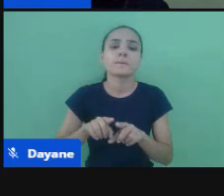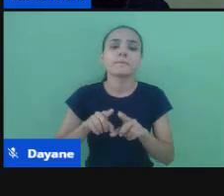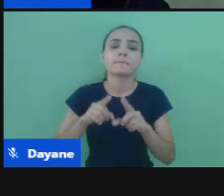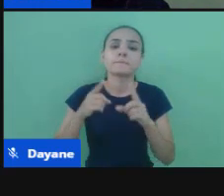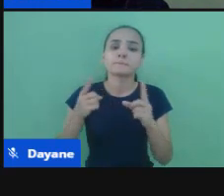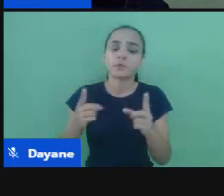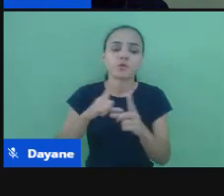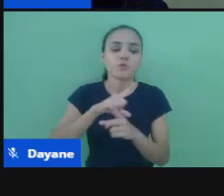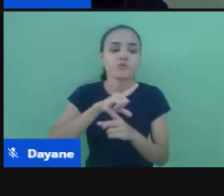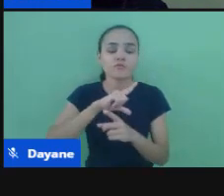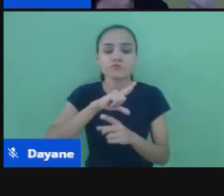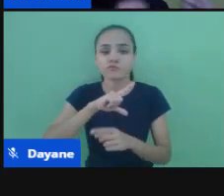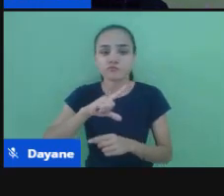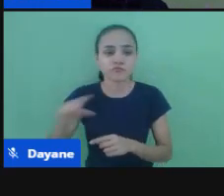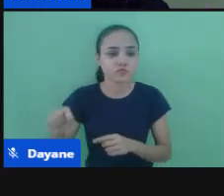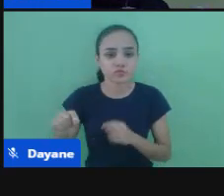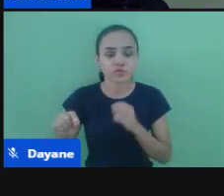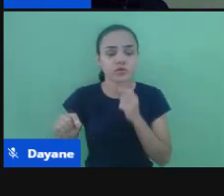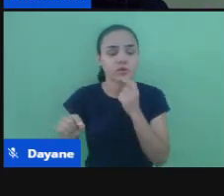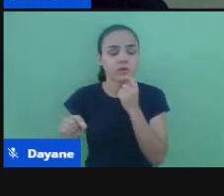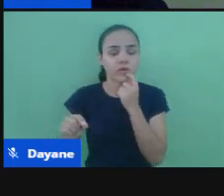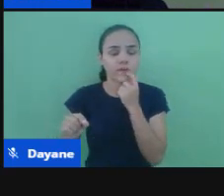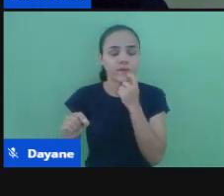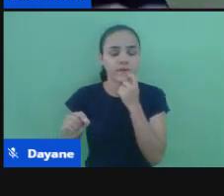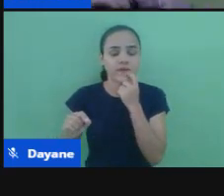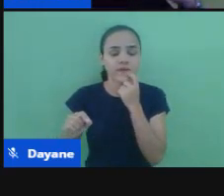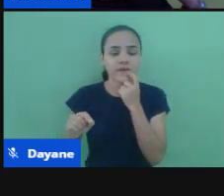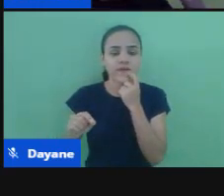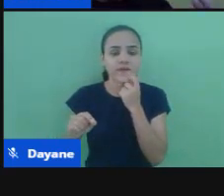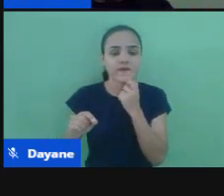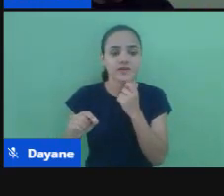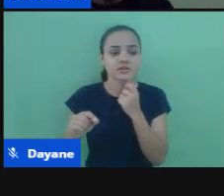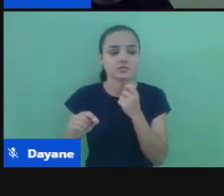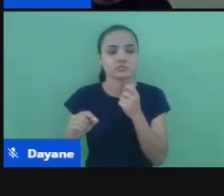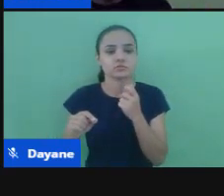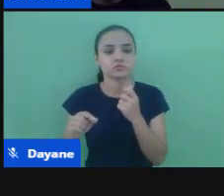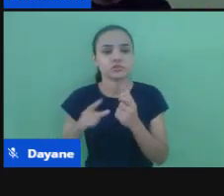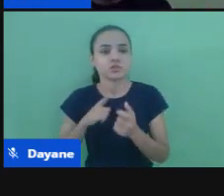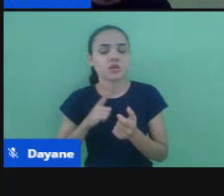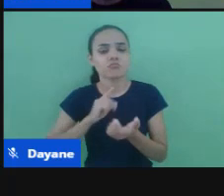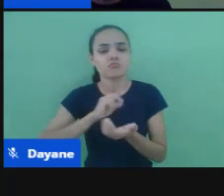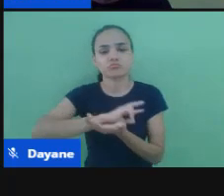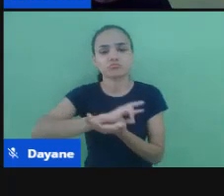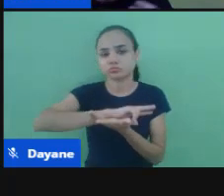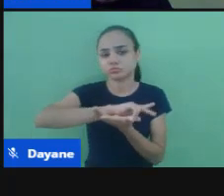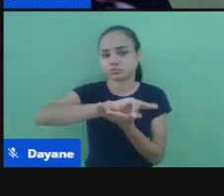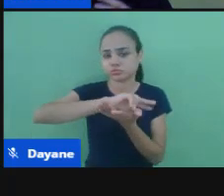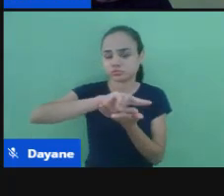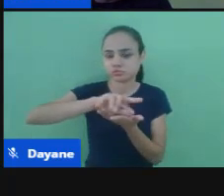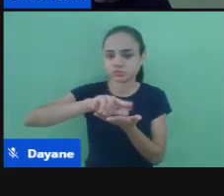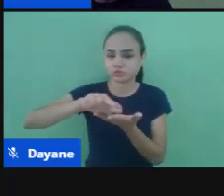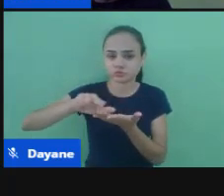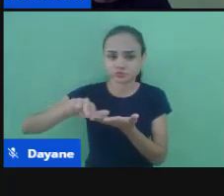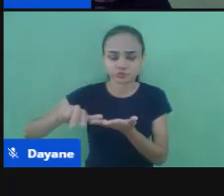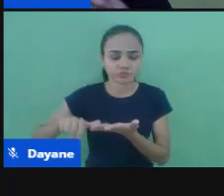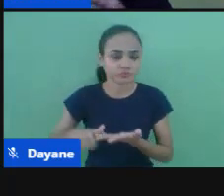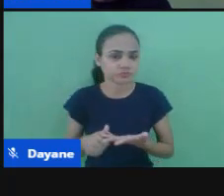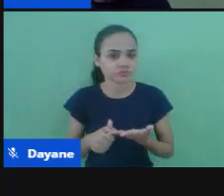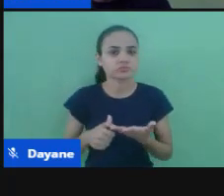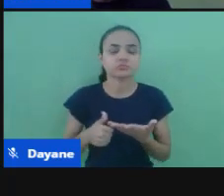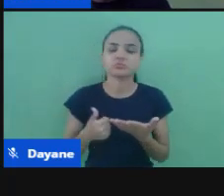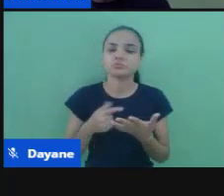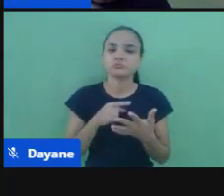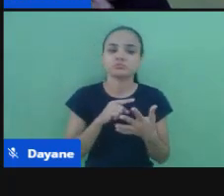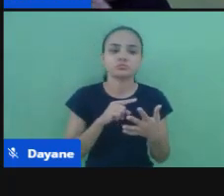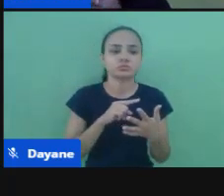foi através da ficção, a gente ficcionalizou. Então, existem diversas abordagens para a gente trazer um fato